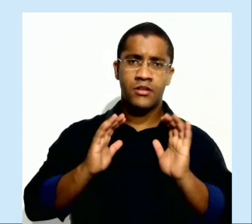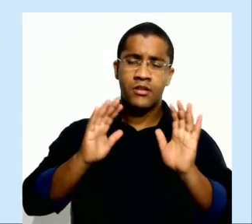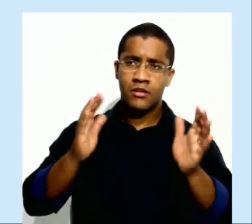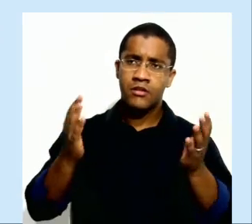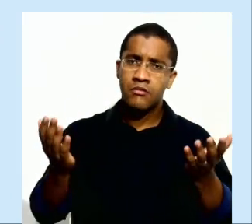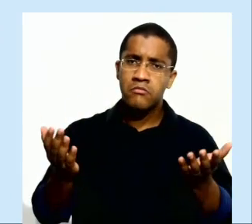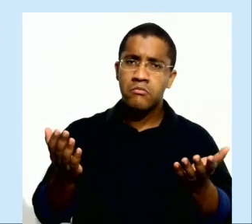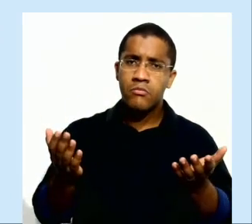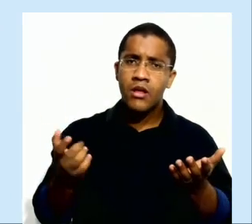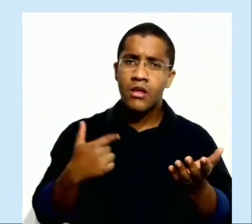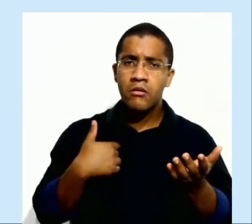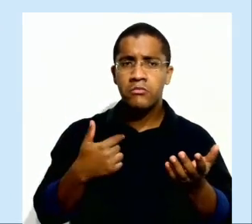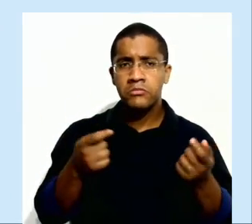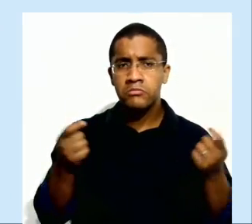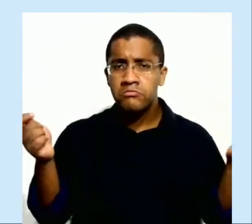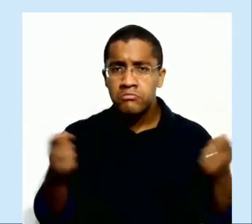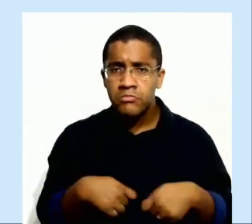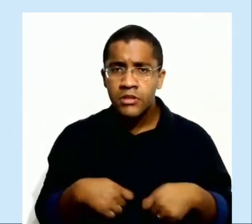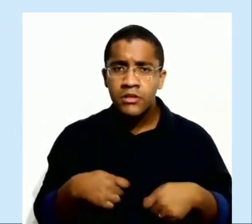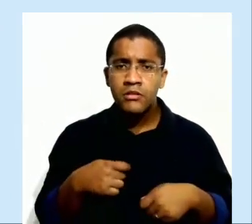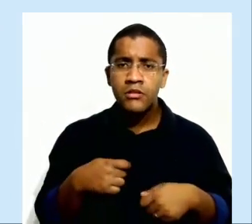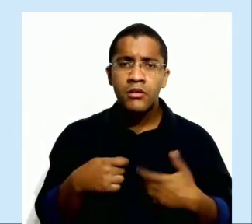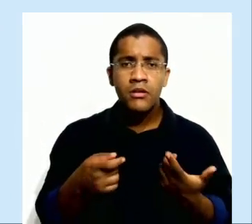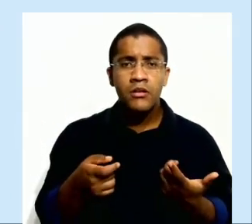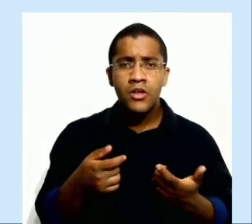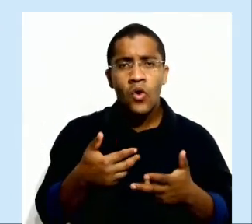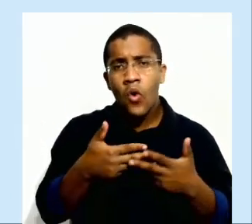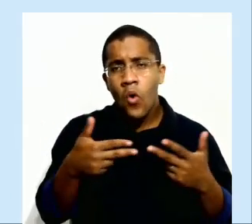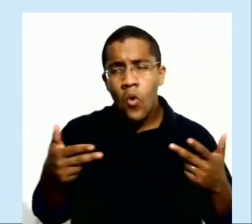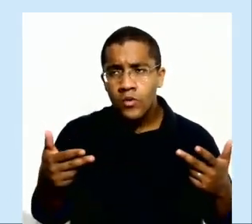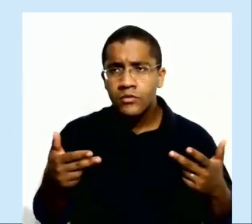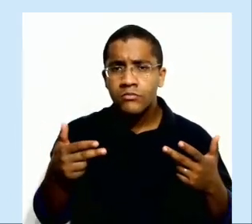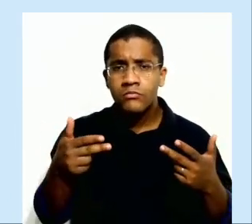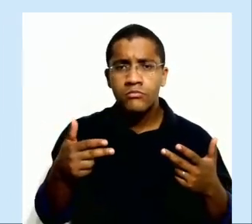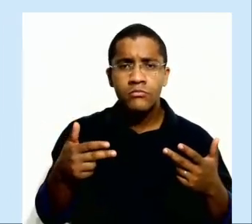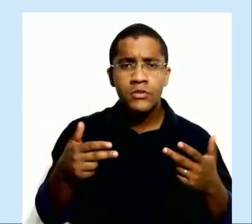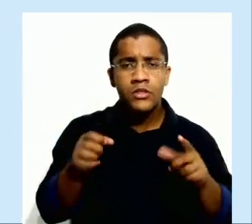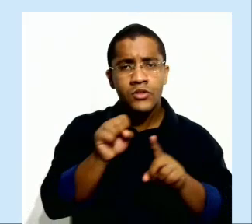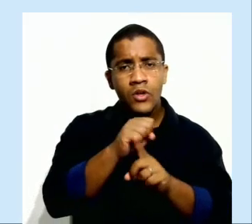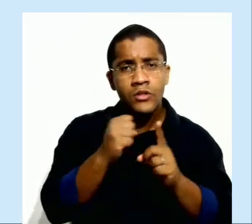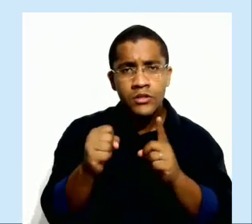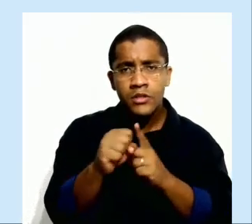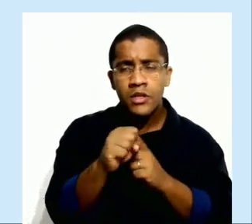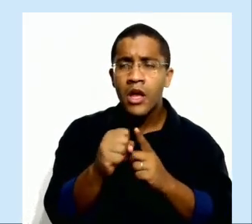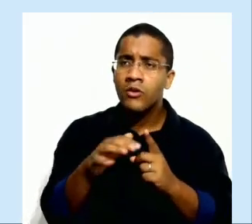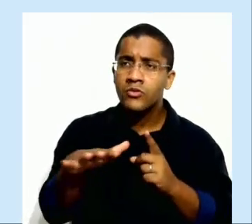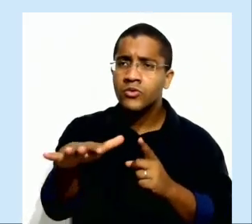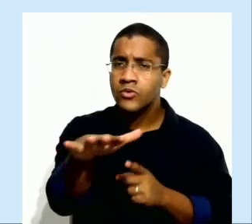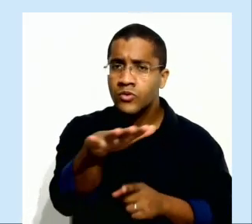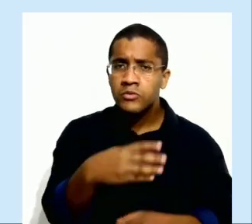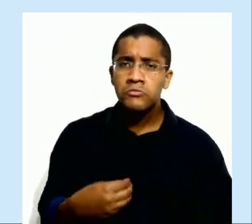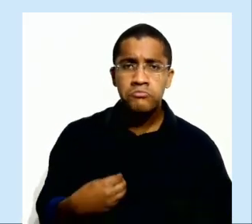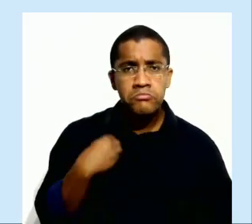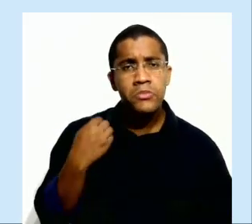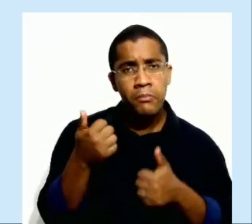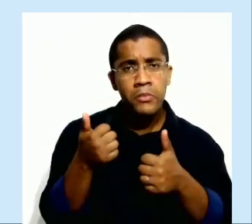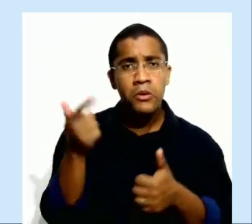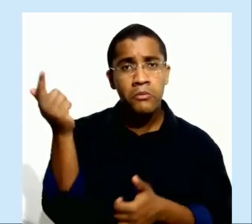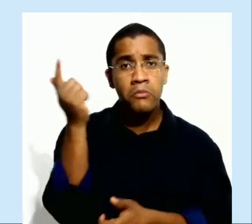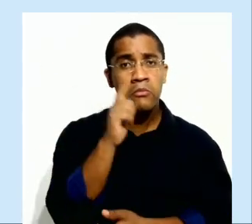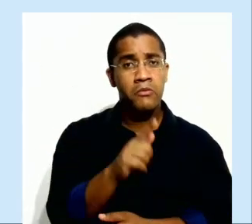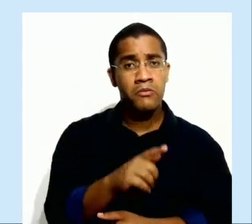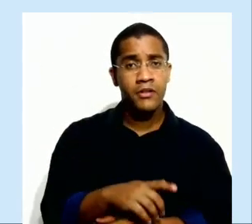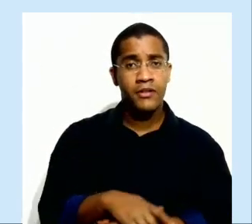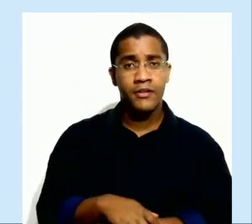você vai proporcionar um bem-estar social, para a